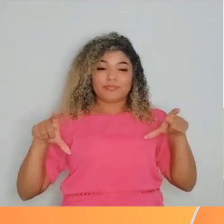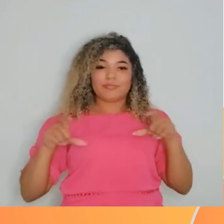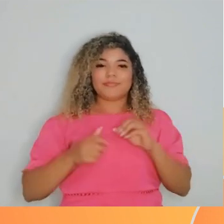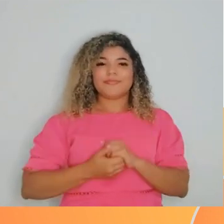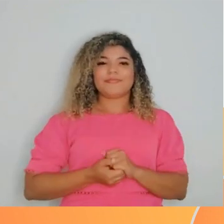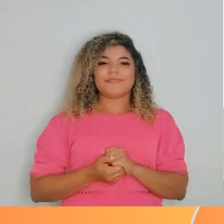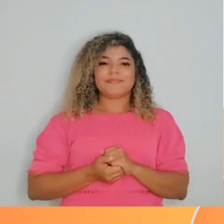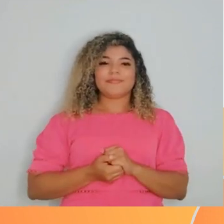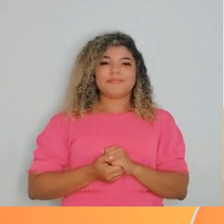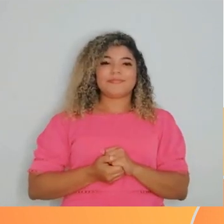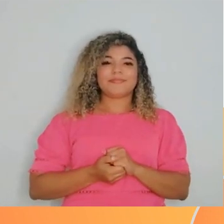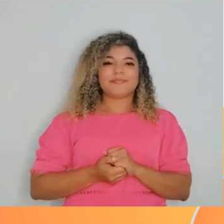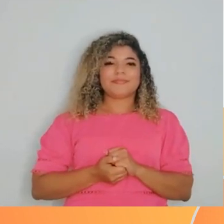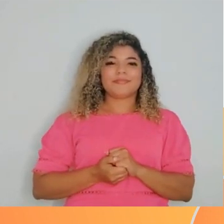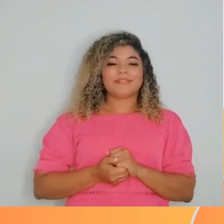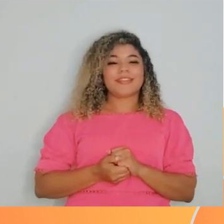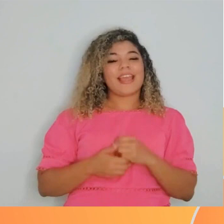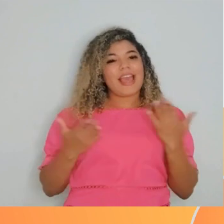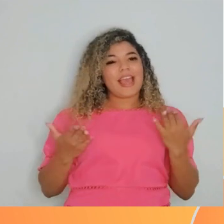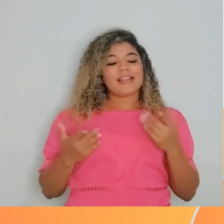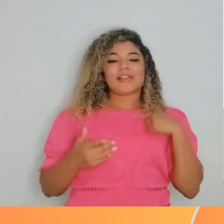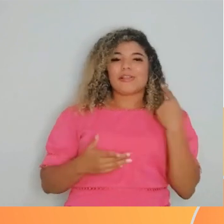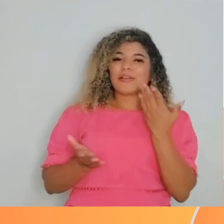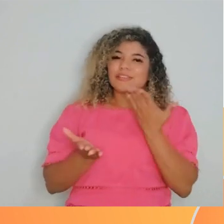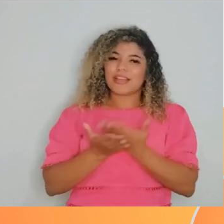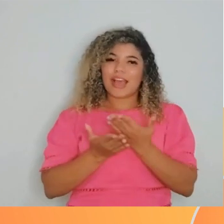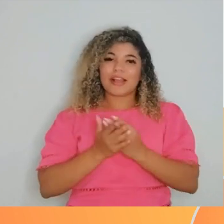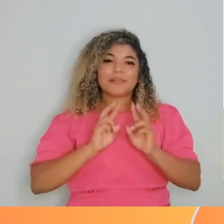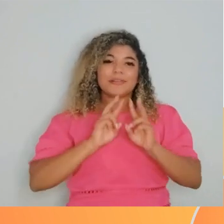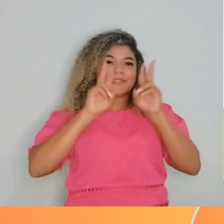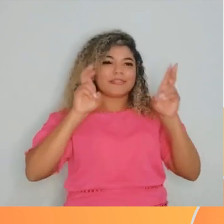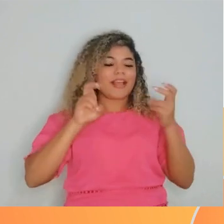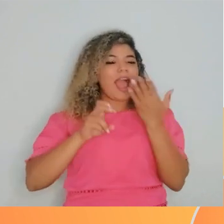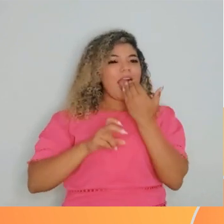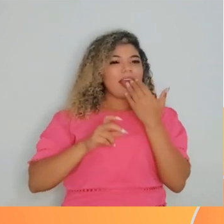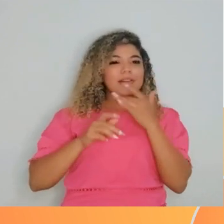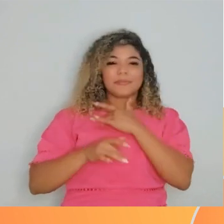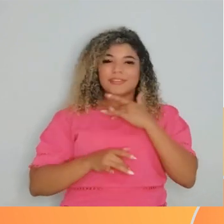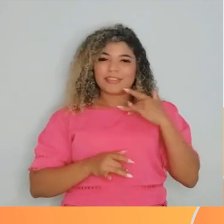na sua tela. É isso, pessoal. Essa foi a nossa aula sobre